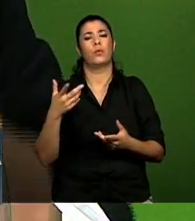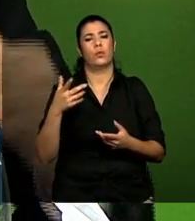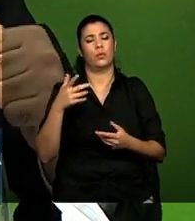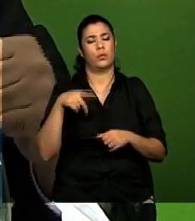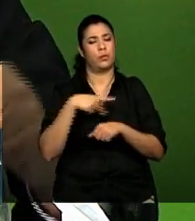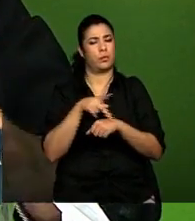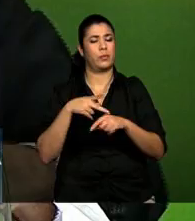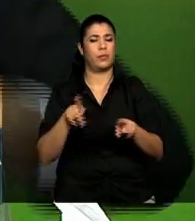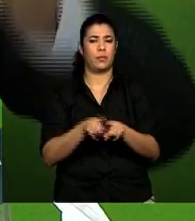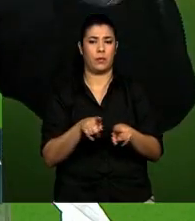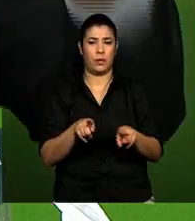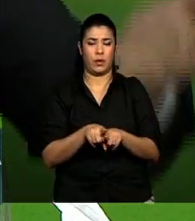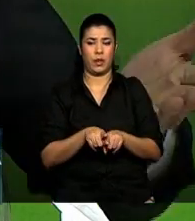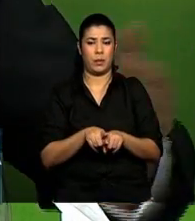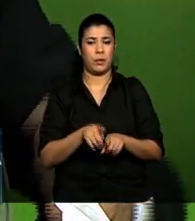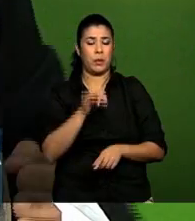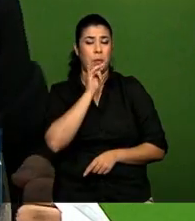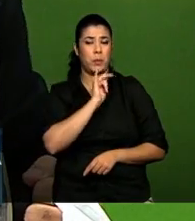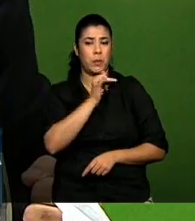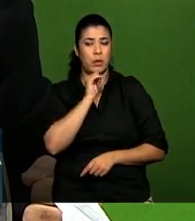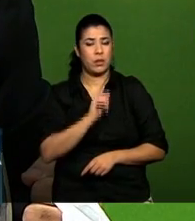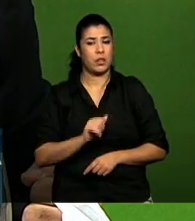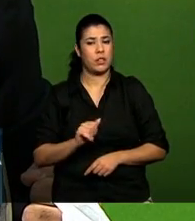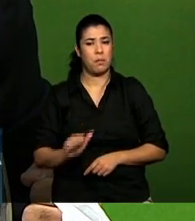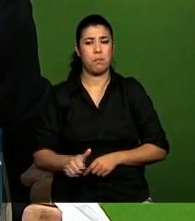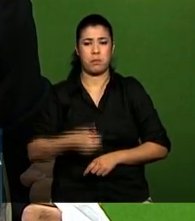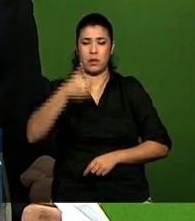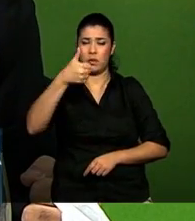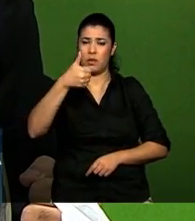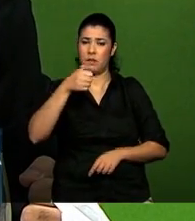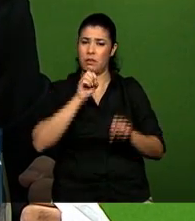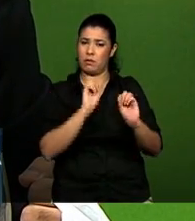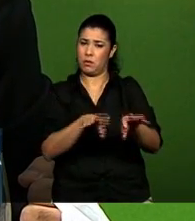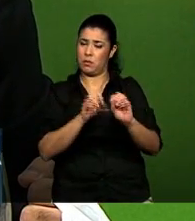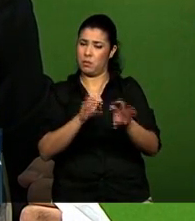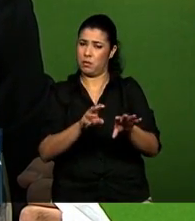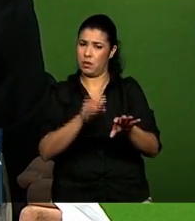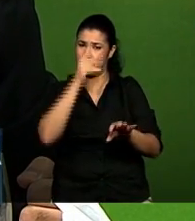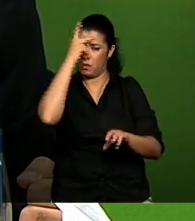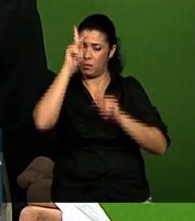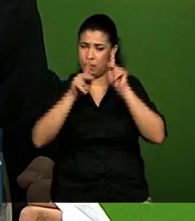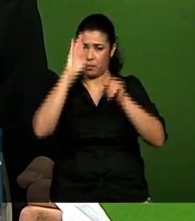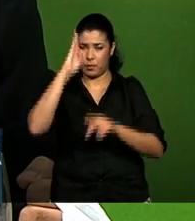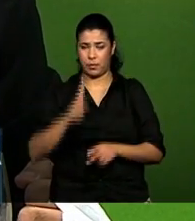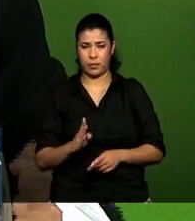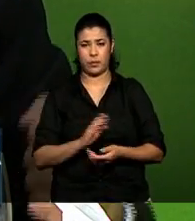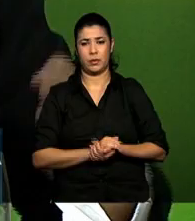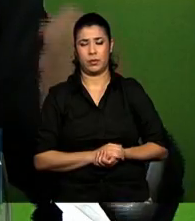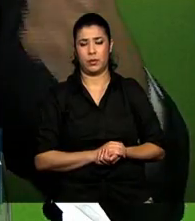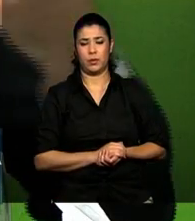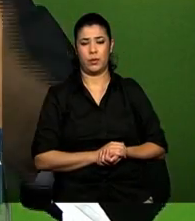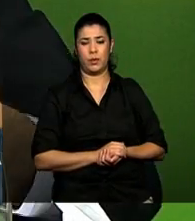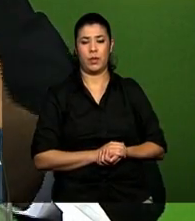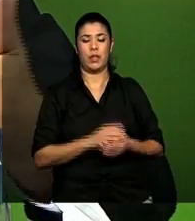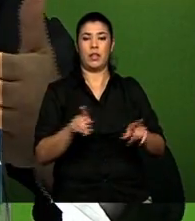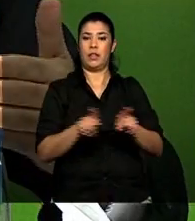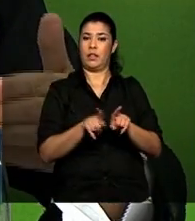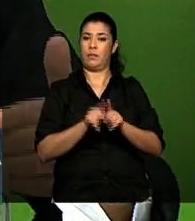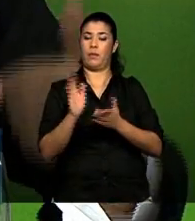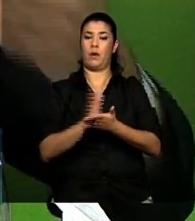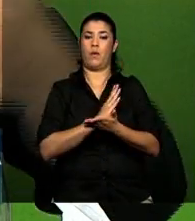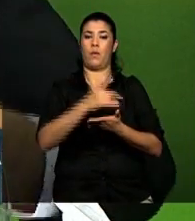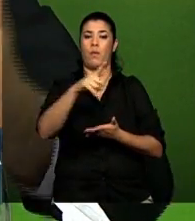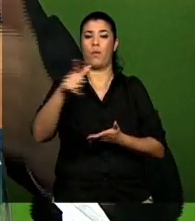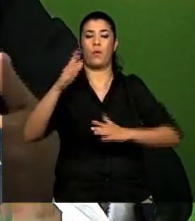logística a partir da qualificação da Educação do povo brasileiro eh iniciativas que